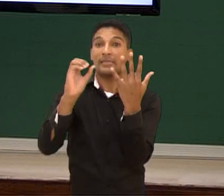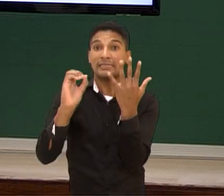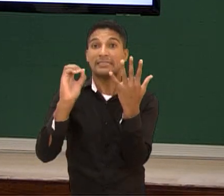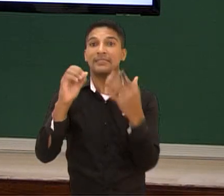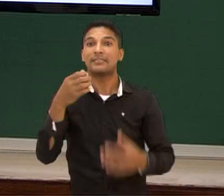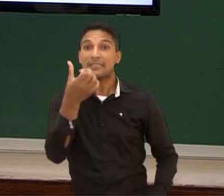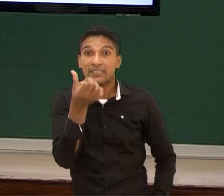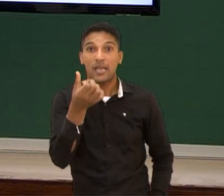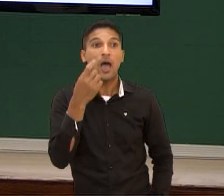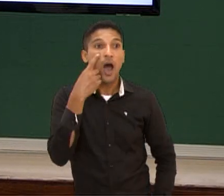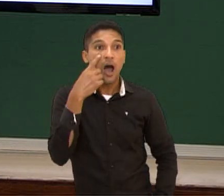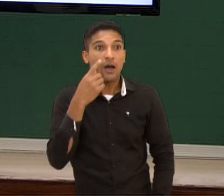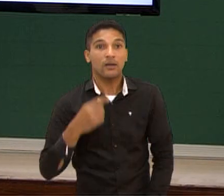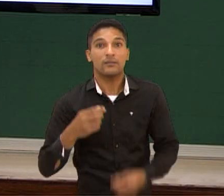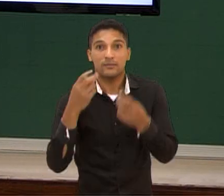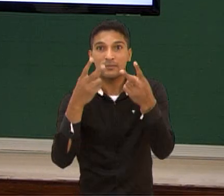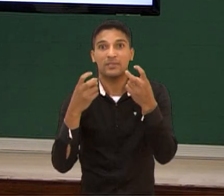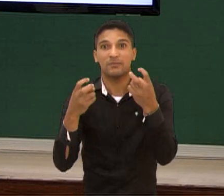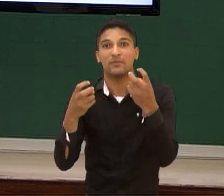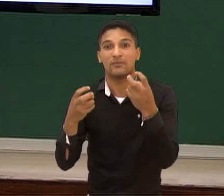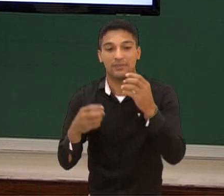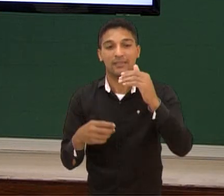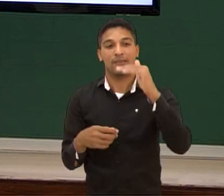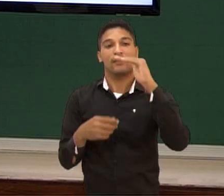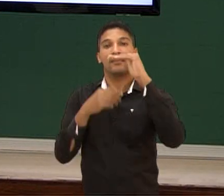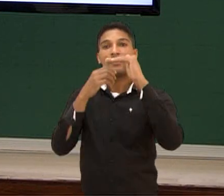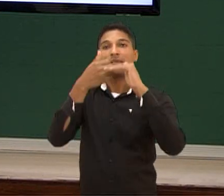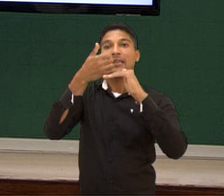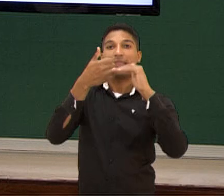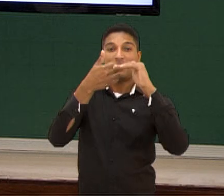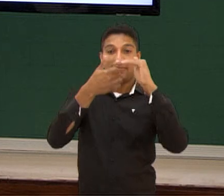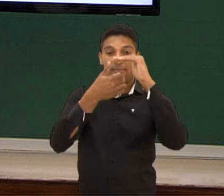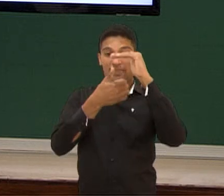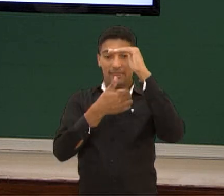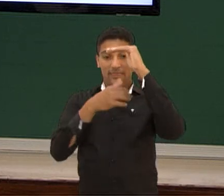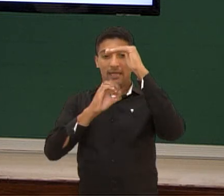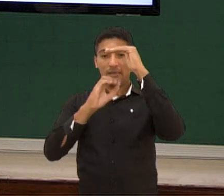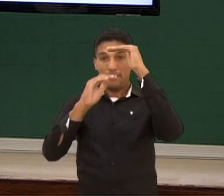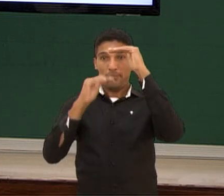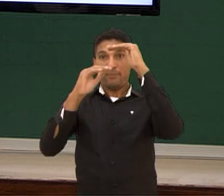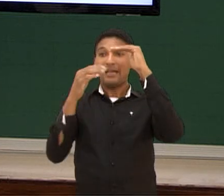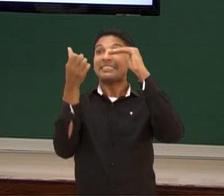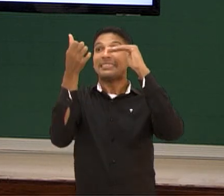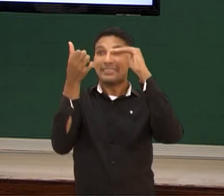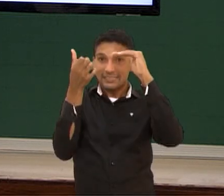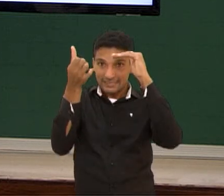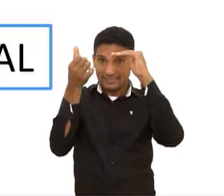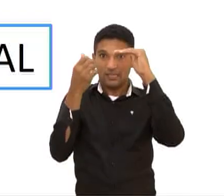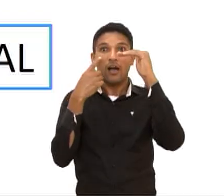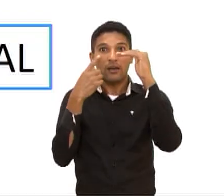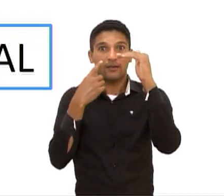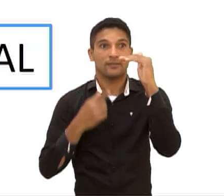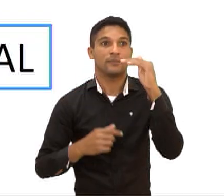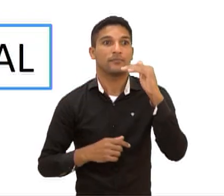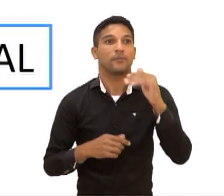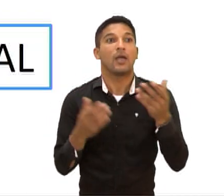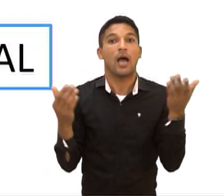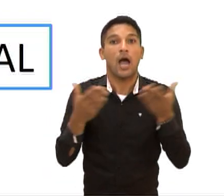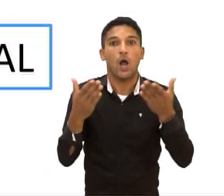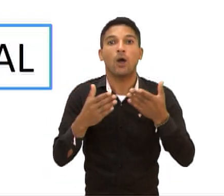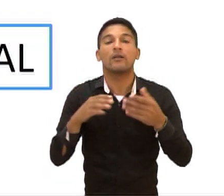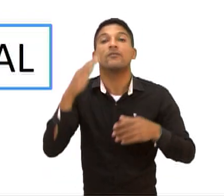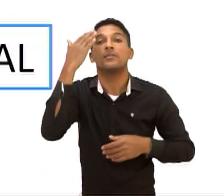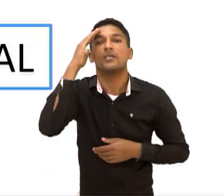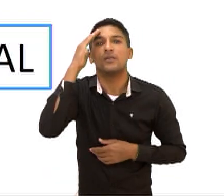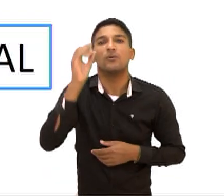certo? Então, vamos para o próximo agora aqui, para entender um pouquinho melhor como que eu faço a compreensão. Então, sobre os números decimais.